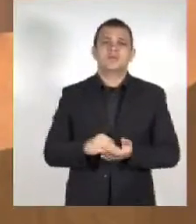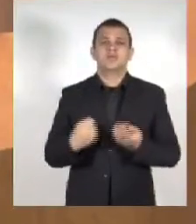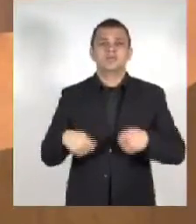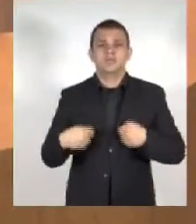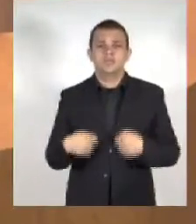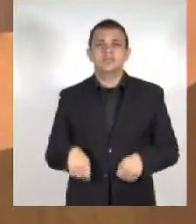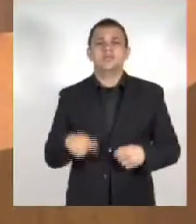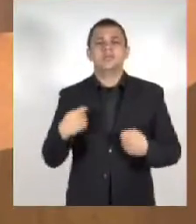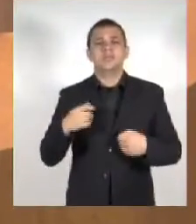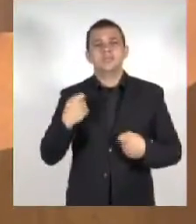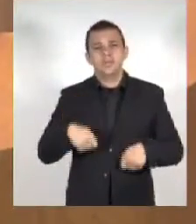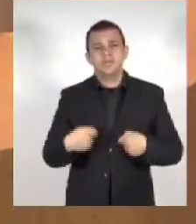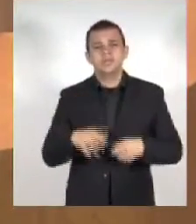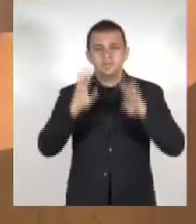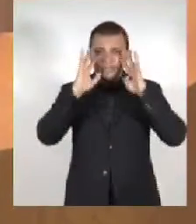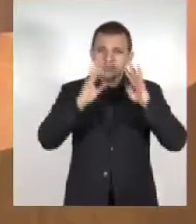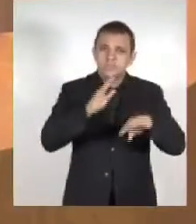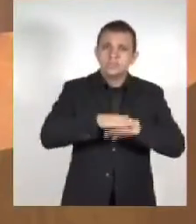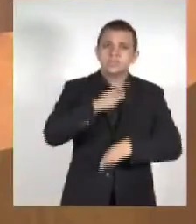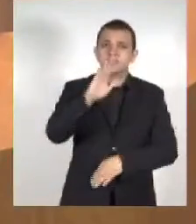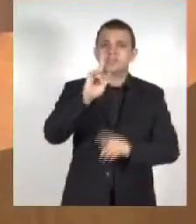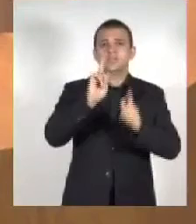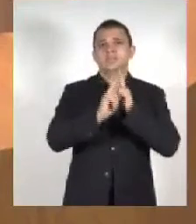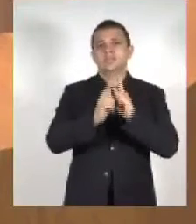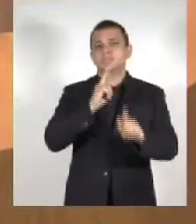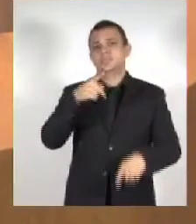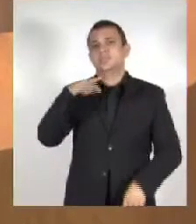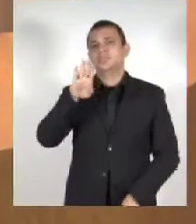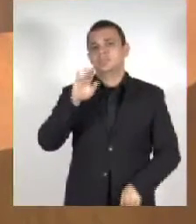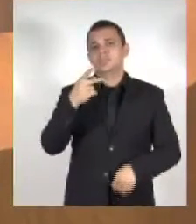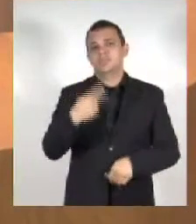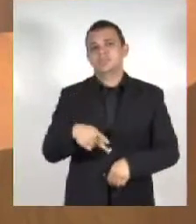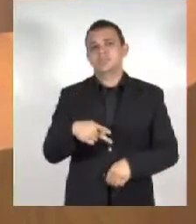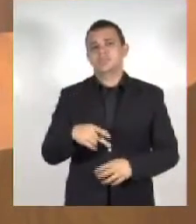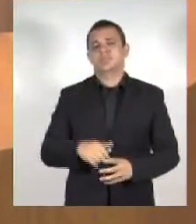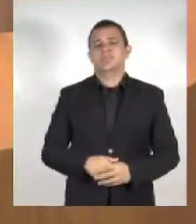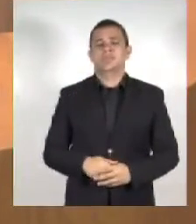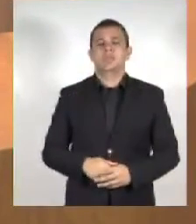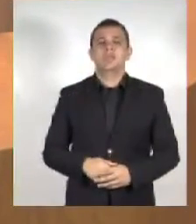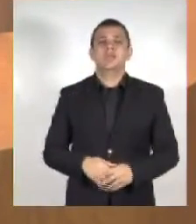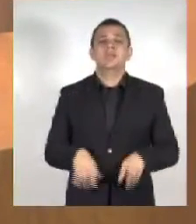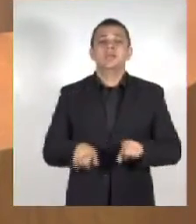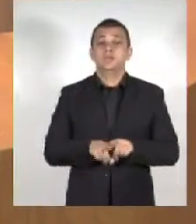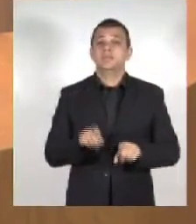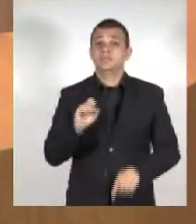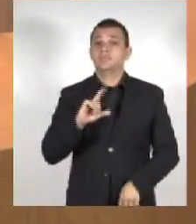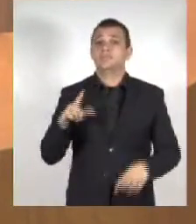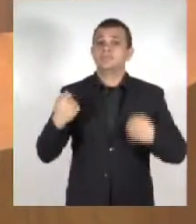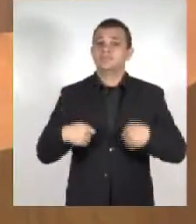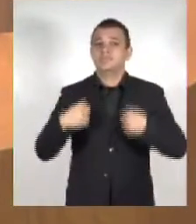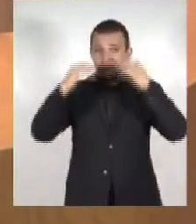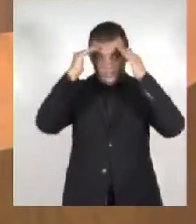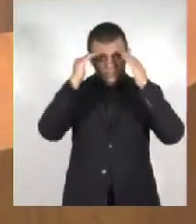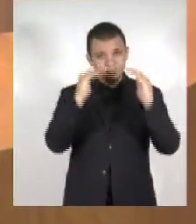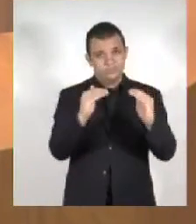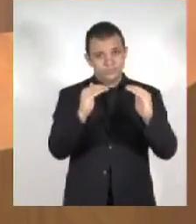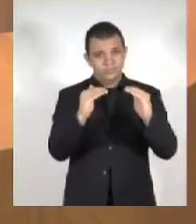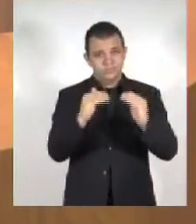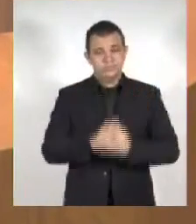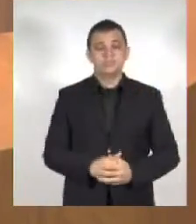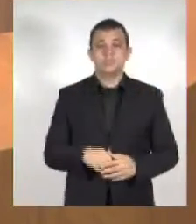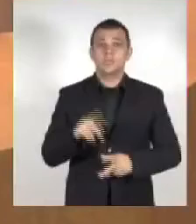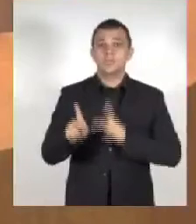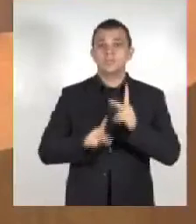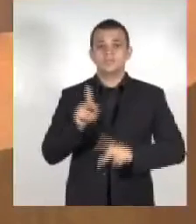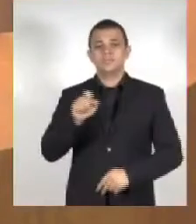melhor atenção por parte da gestão pública municipal. São Luís necessita de respeito. A população de